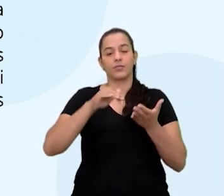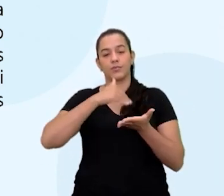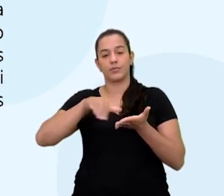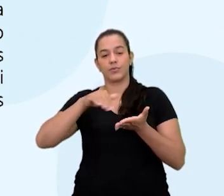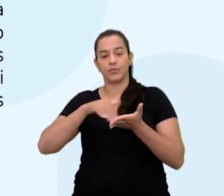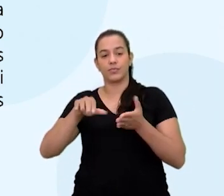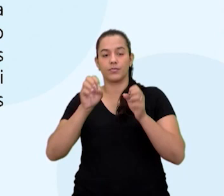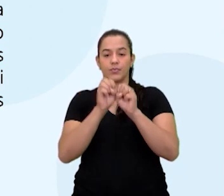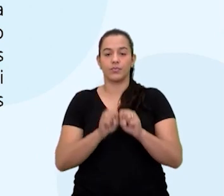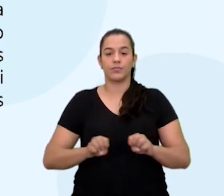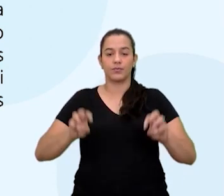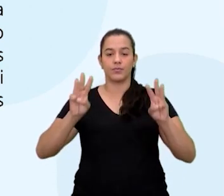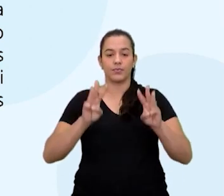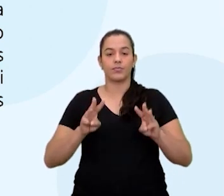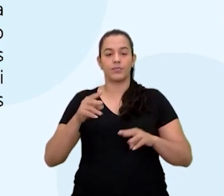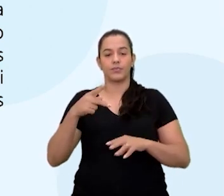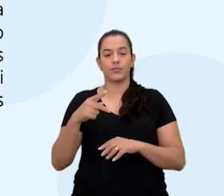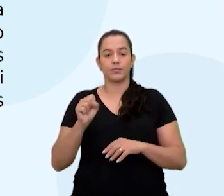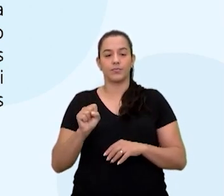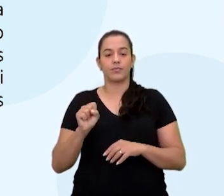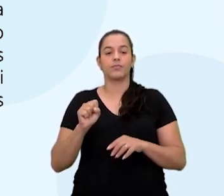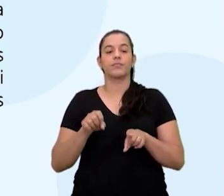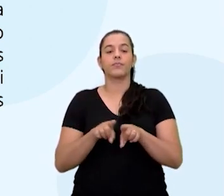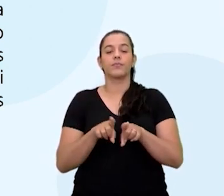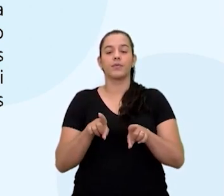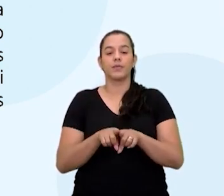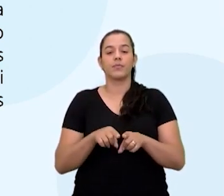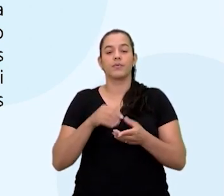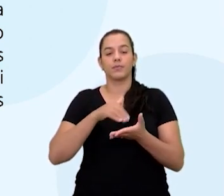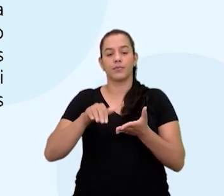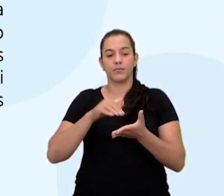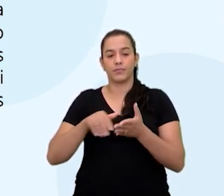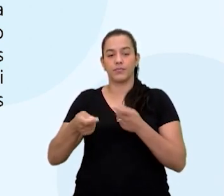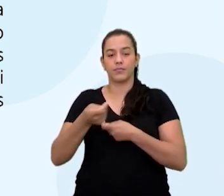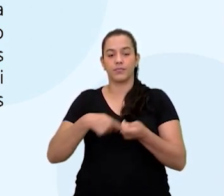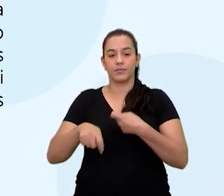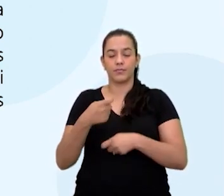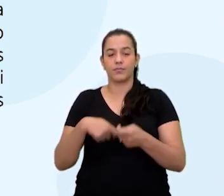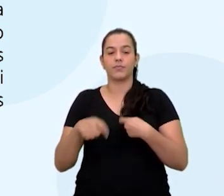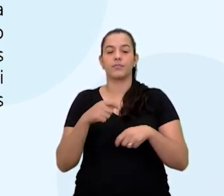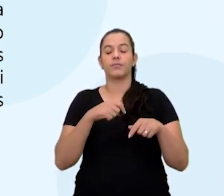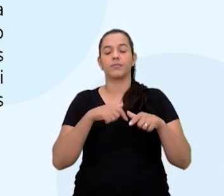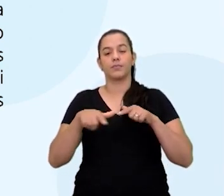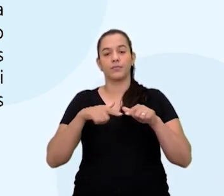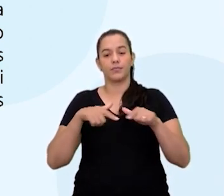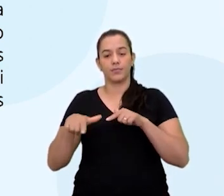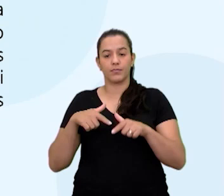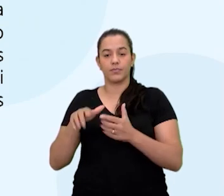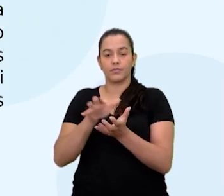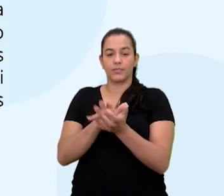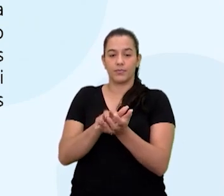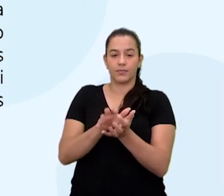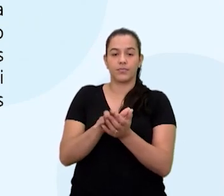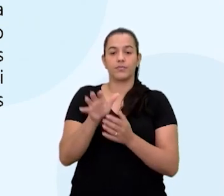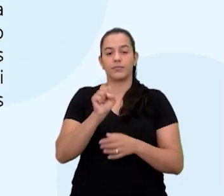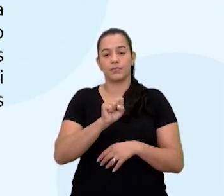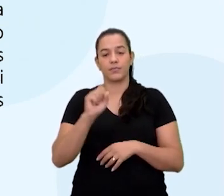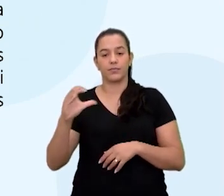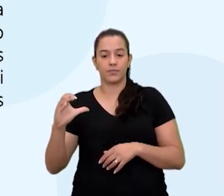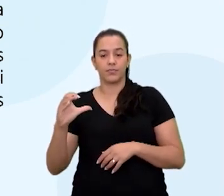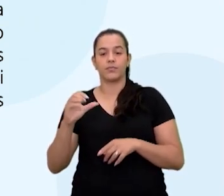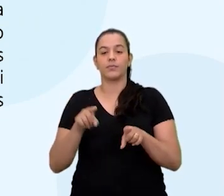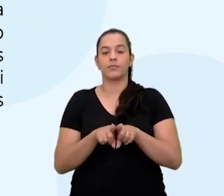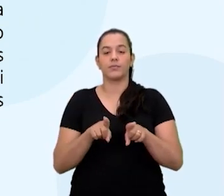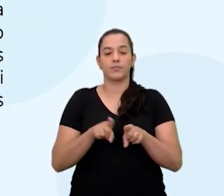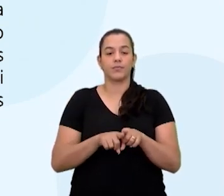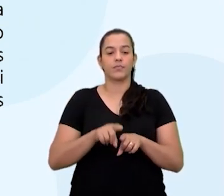para Projetos, o NOPS, o Ministério Público do Trabalho em Santa Catarina, o MPT, e o Instituto Comunitário Grande Florianópolis,